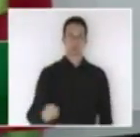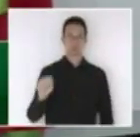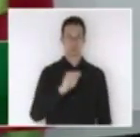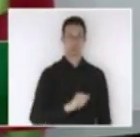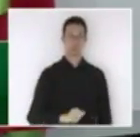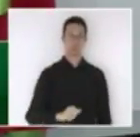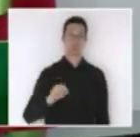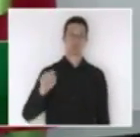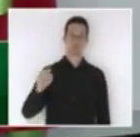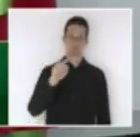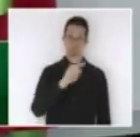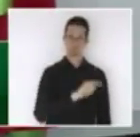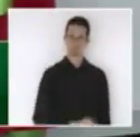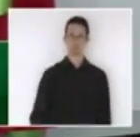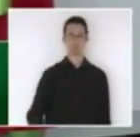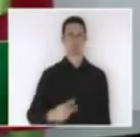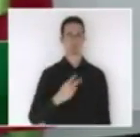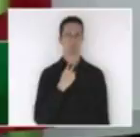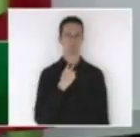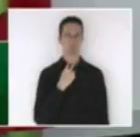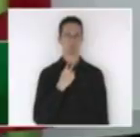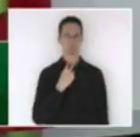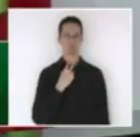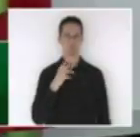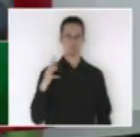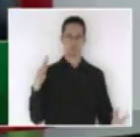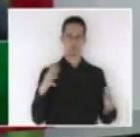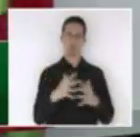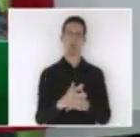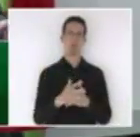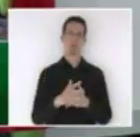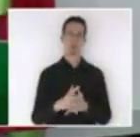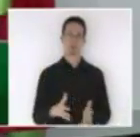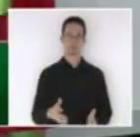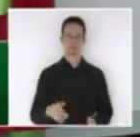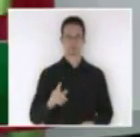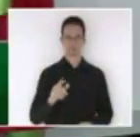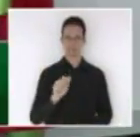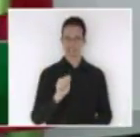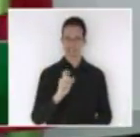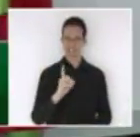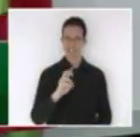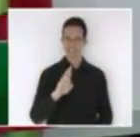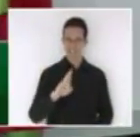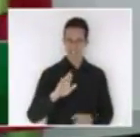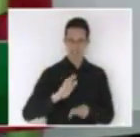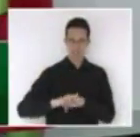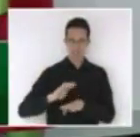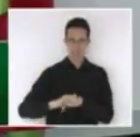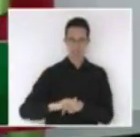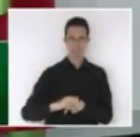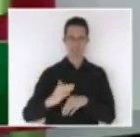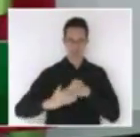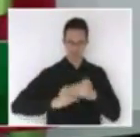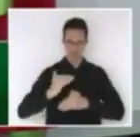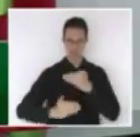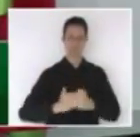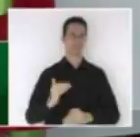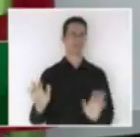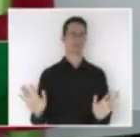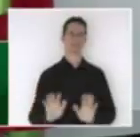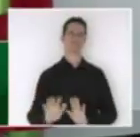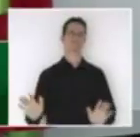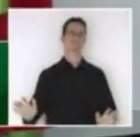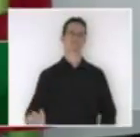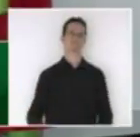podemos confundir que são as ADRs que levam o desenvolvimento para o interior de Santa Catarina.